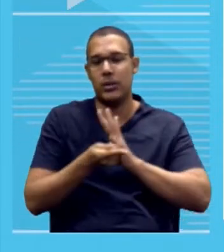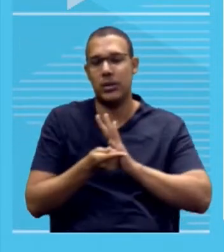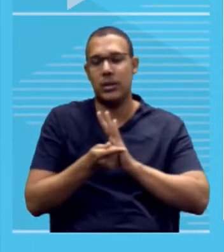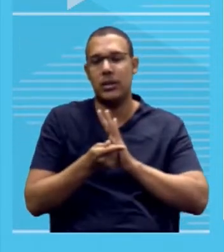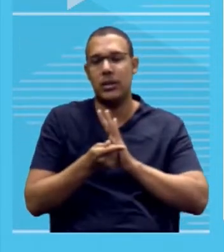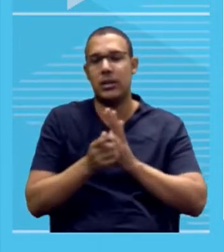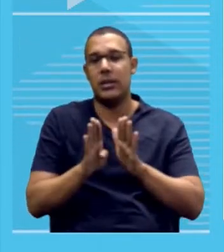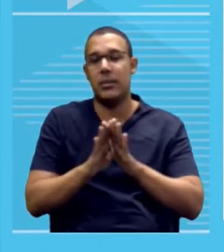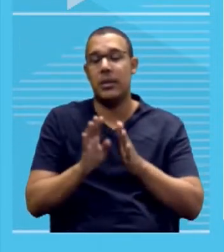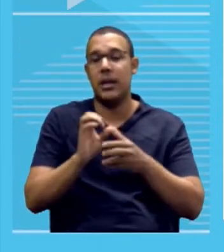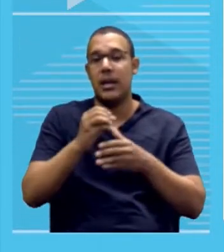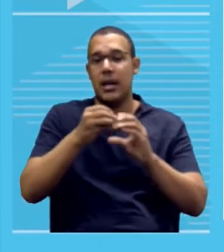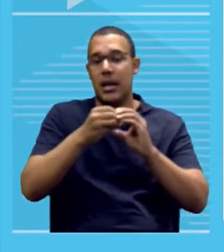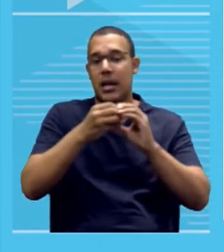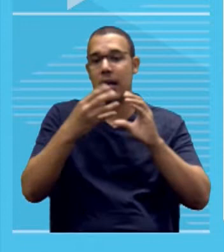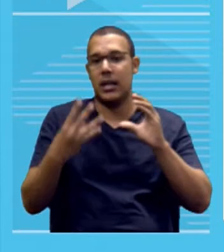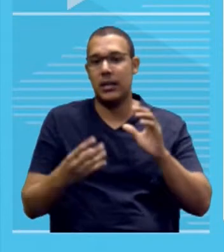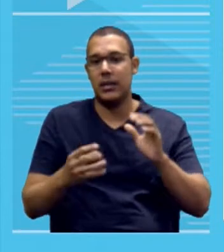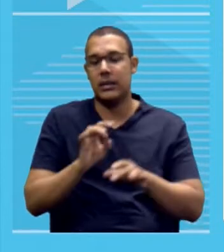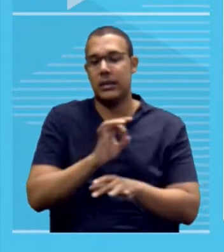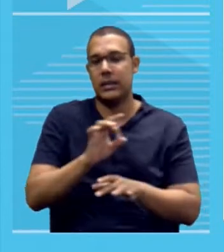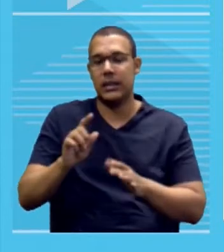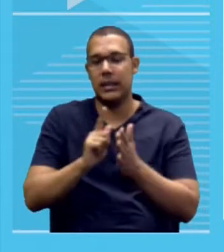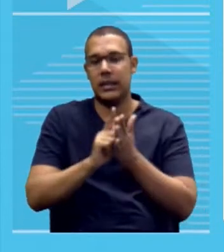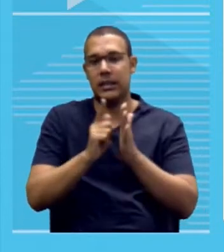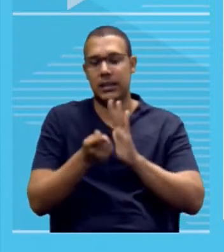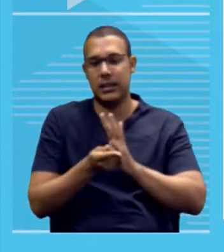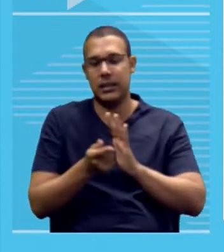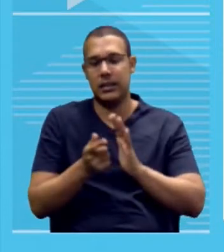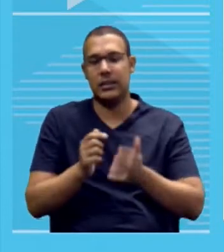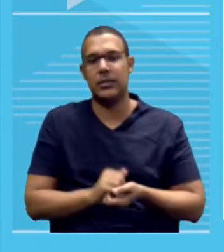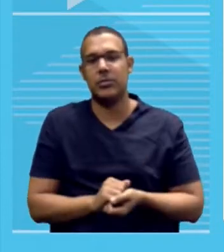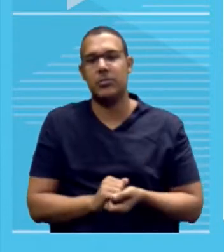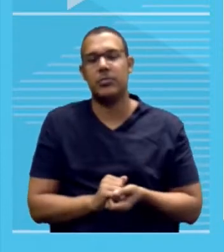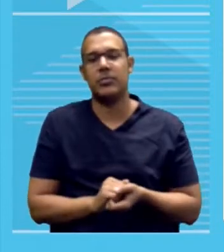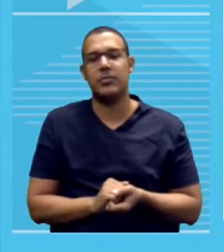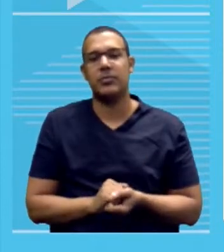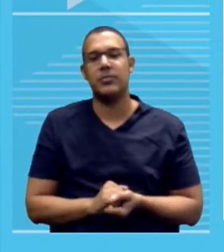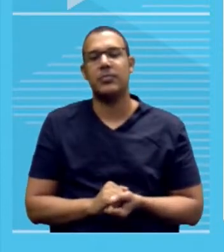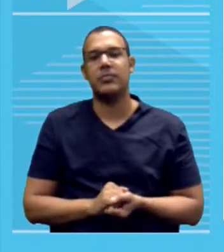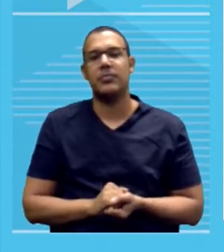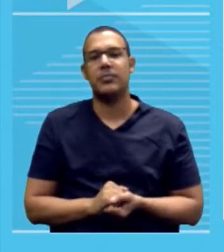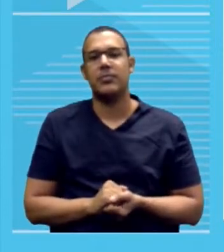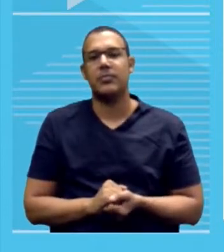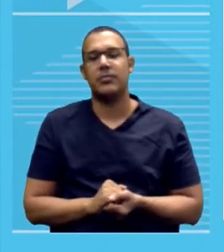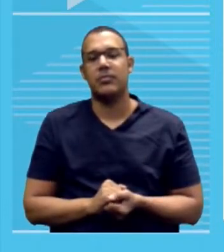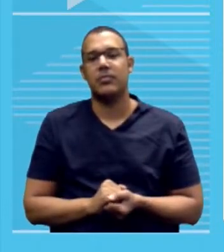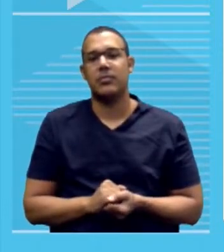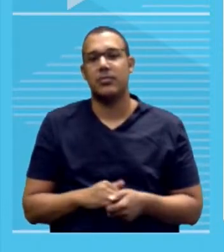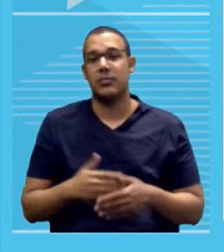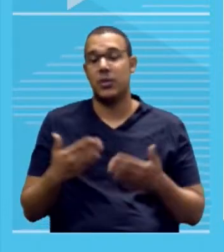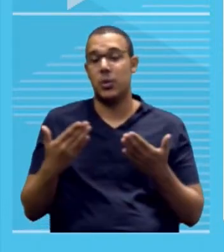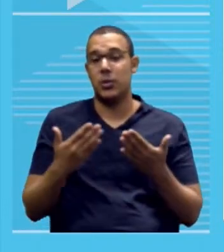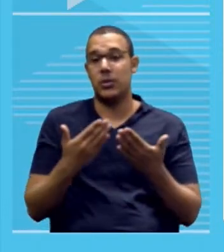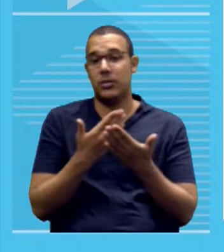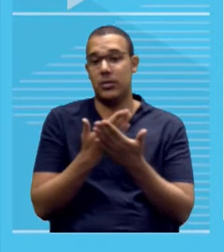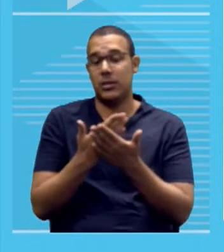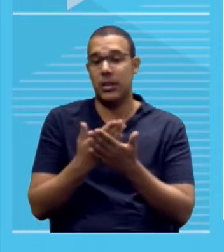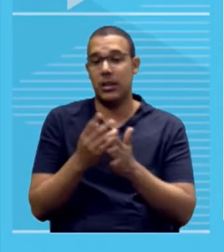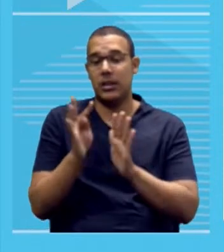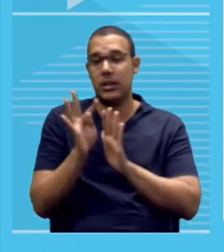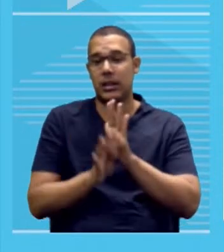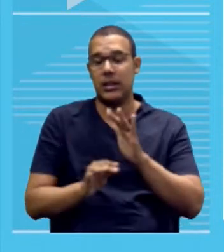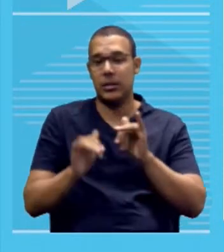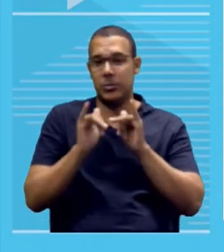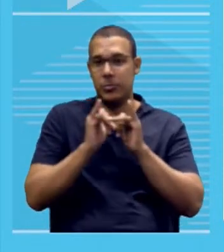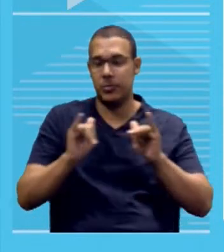características centrais de cada gênero e aí eu vou falar hoje olha só como vocês sobre textos publicitários